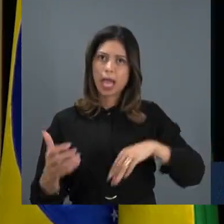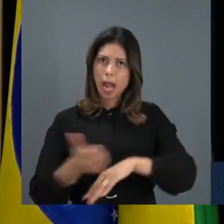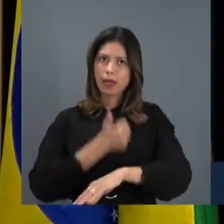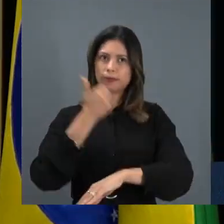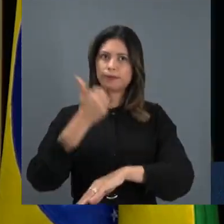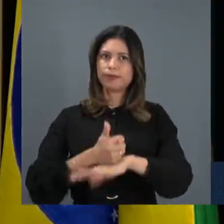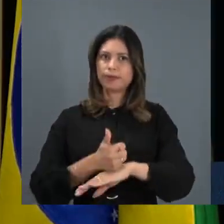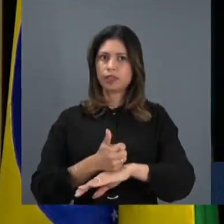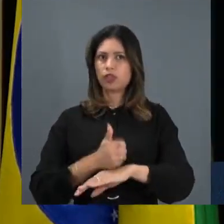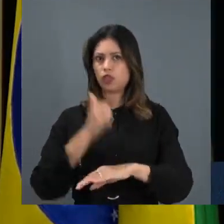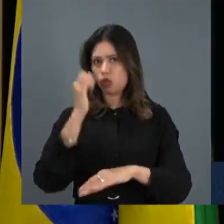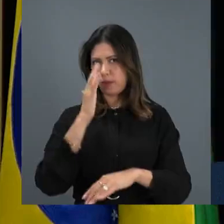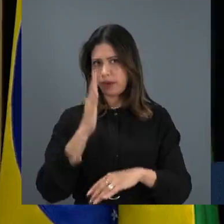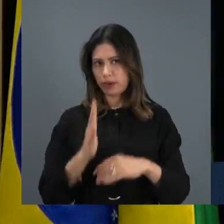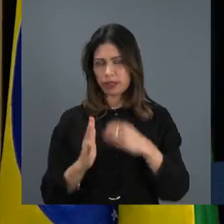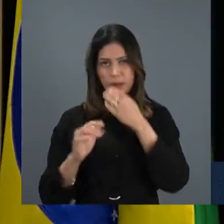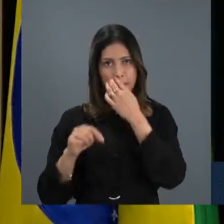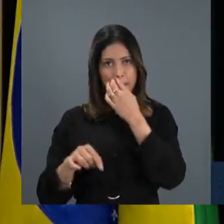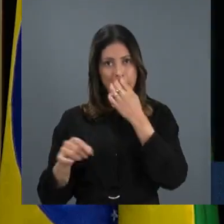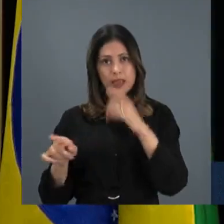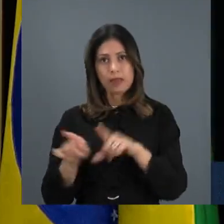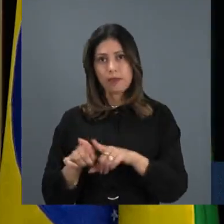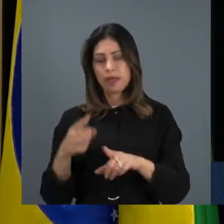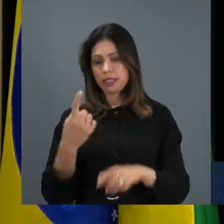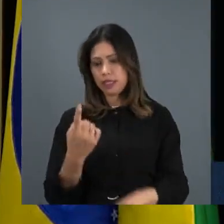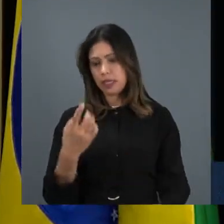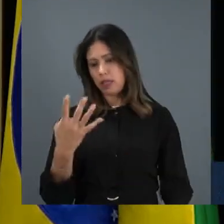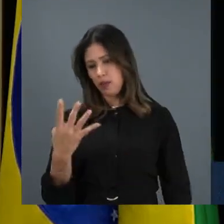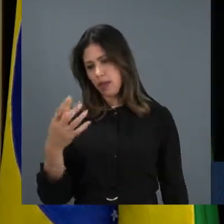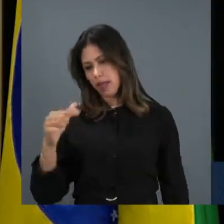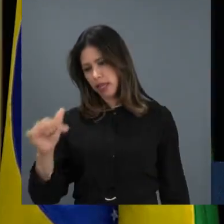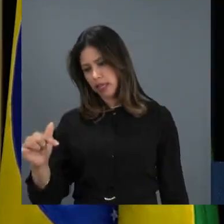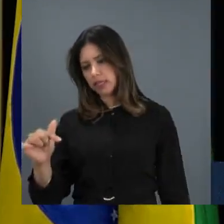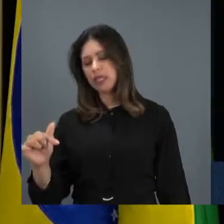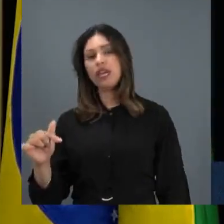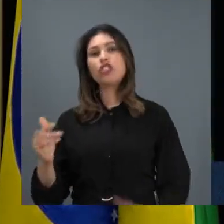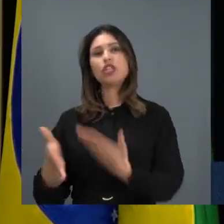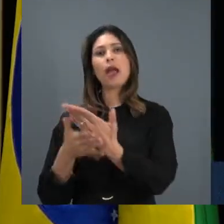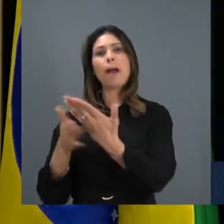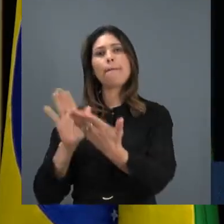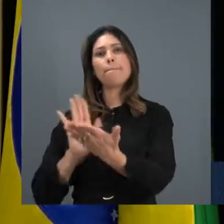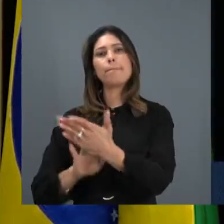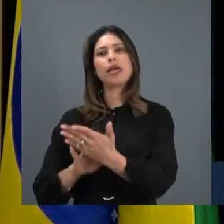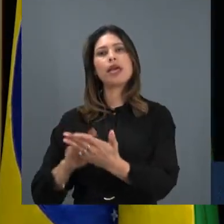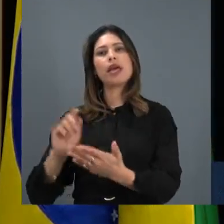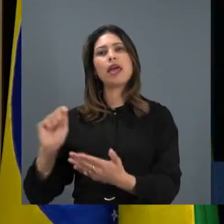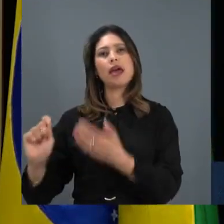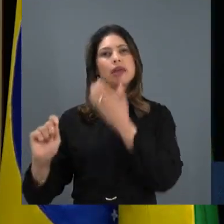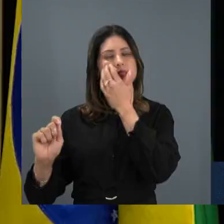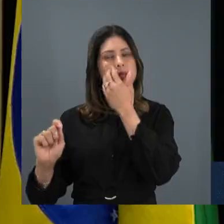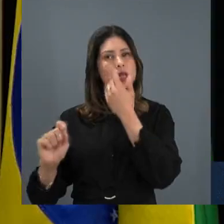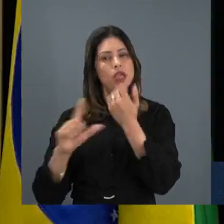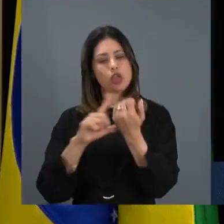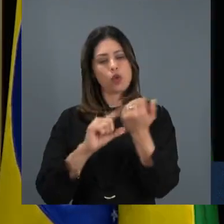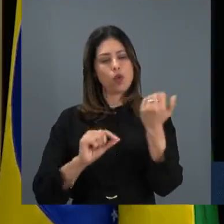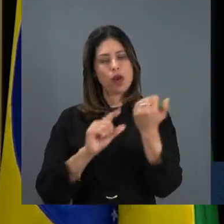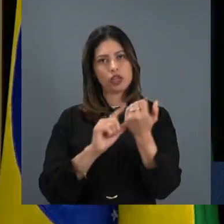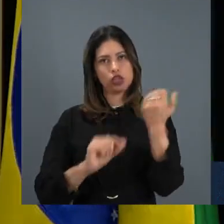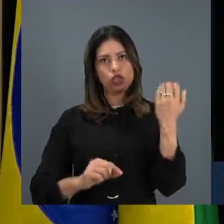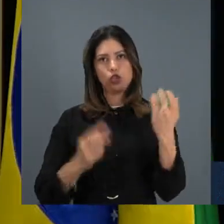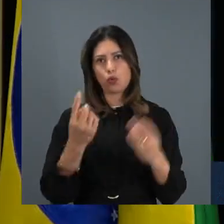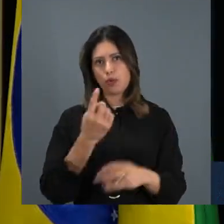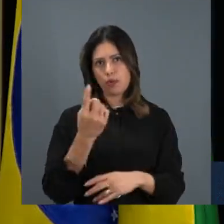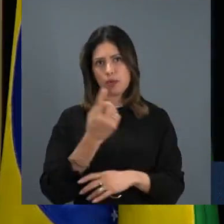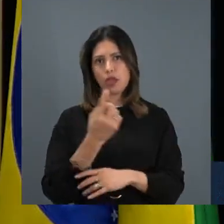do 147, ameaça, 147-A, que é o artigo 1º, item 3,